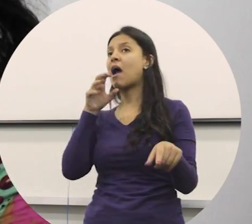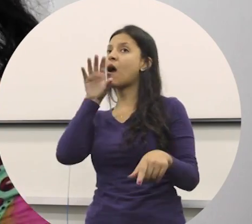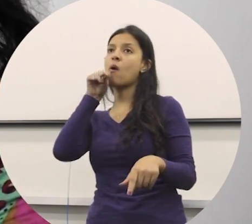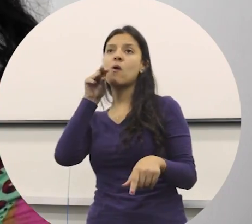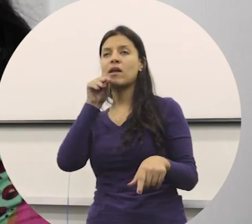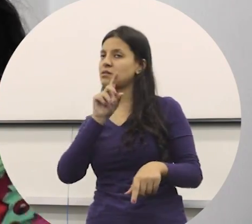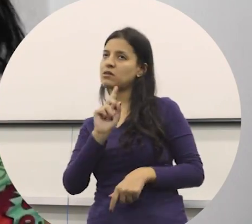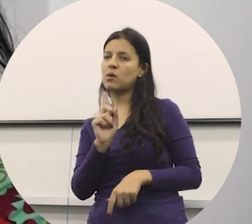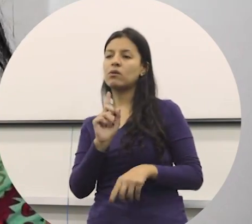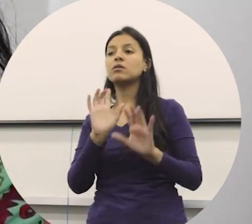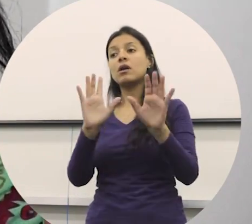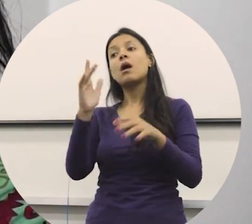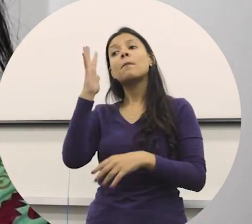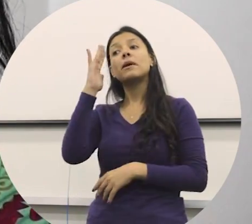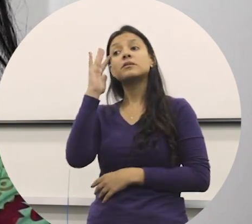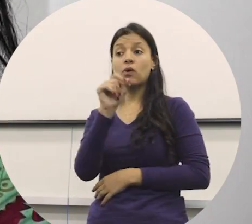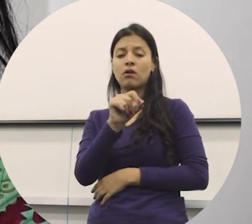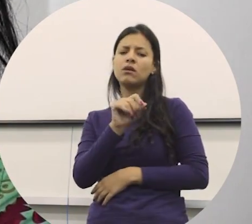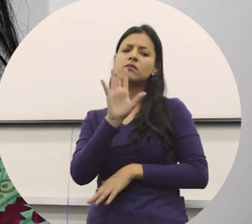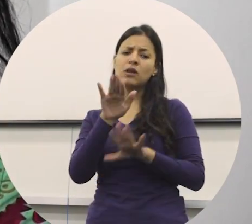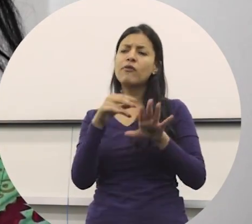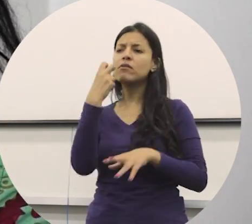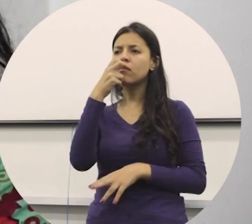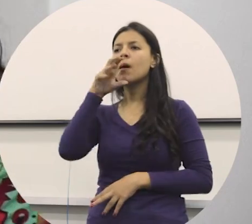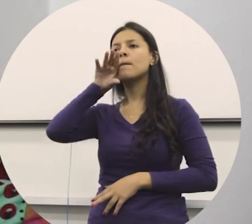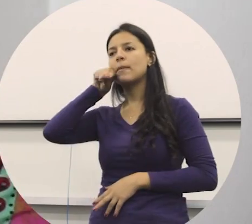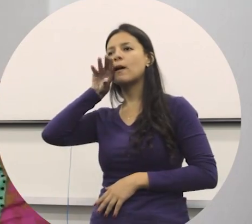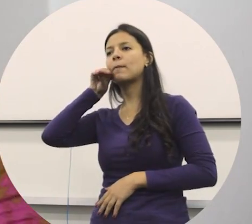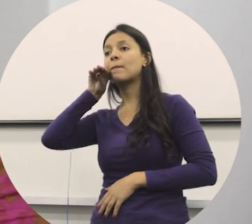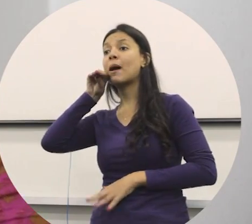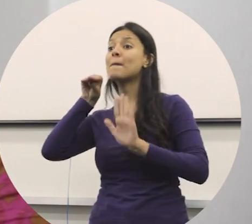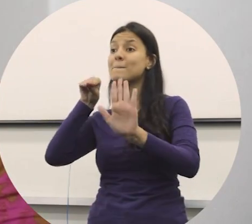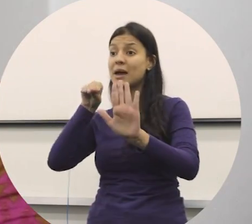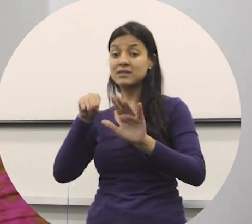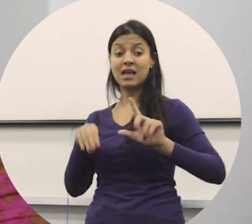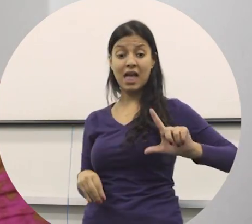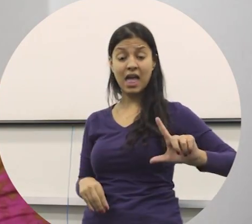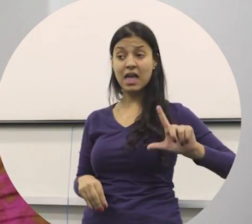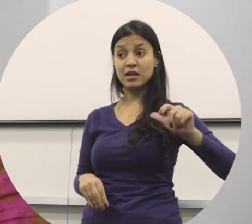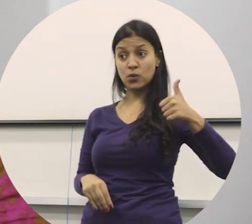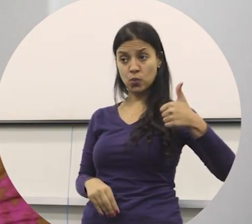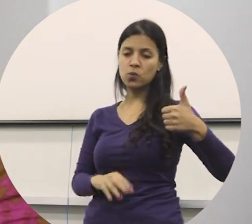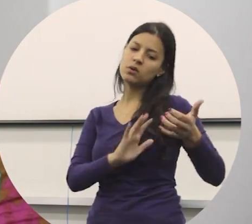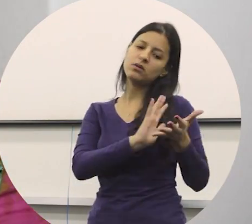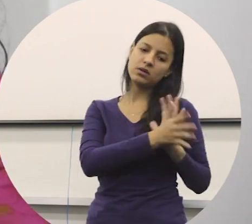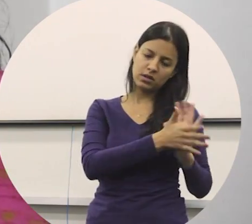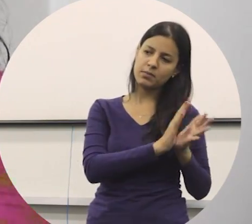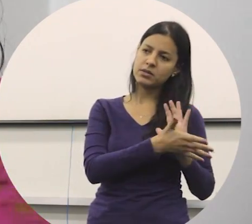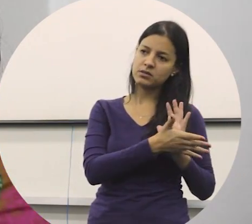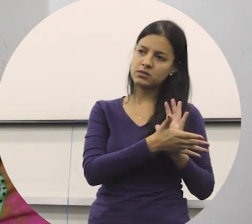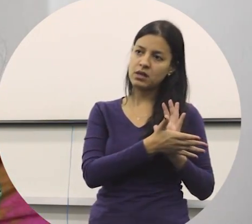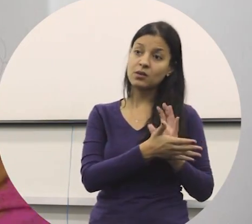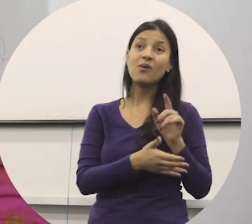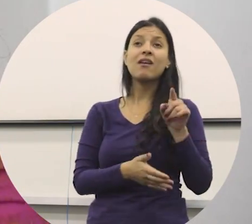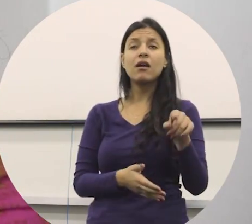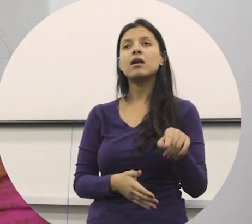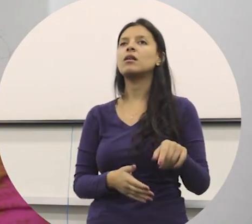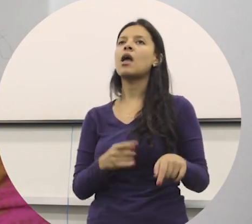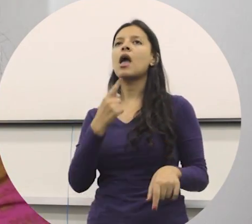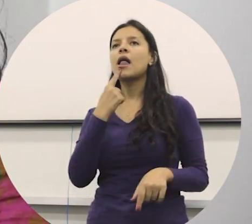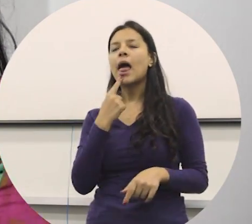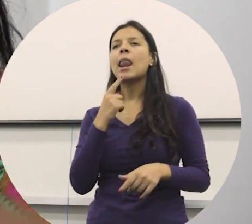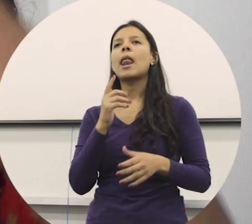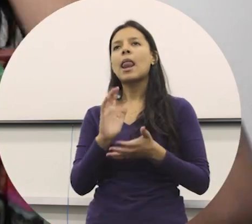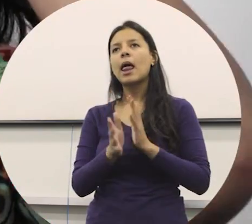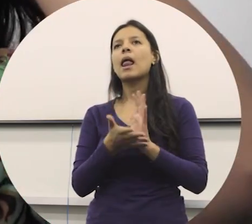pensar que, muito embora ele seja oralizado, provavelmente a língua 1 dele seja Libras. Então, por mais que ele oralize na